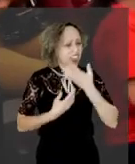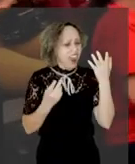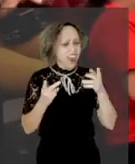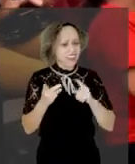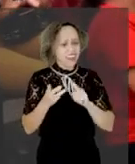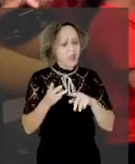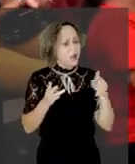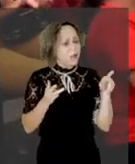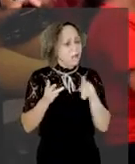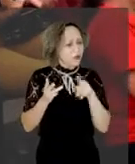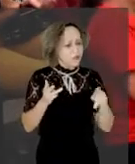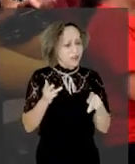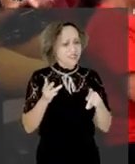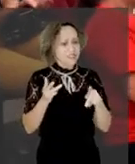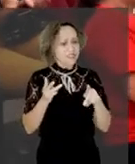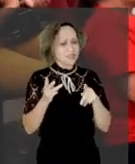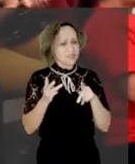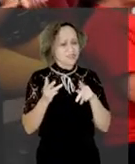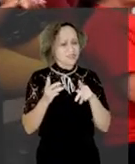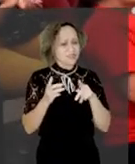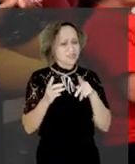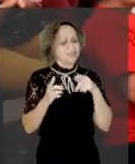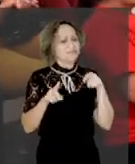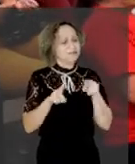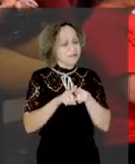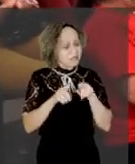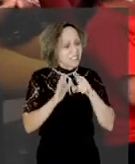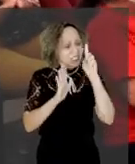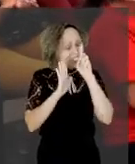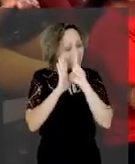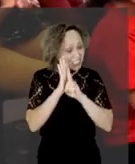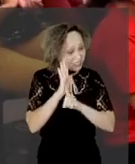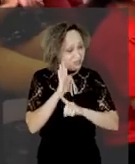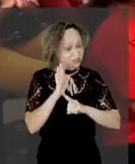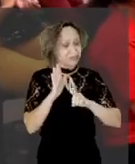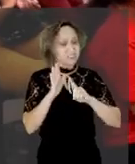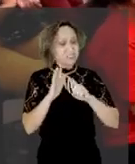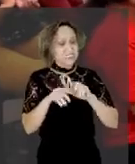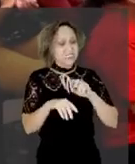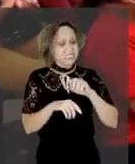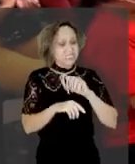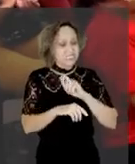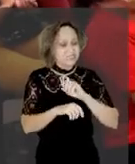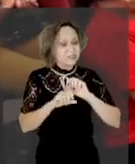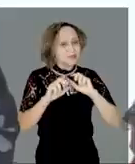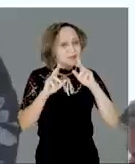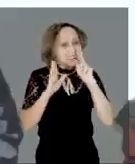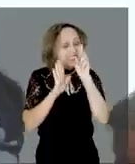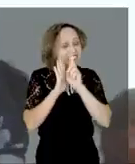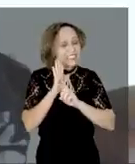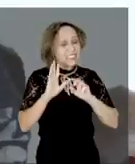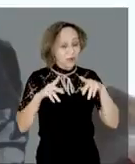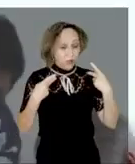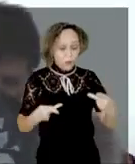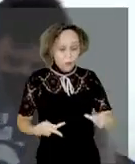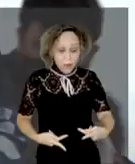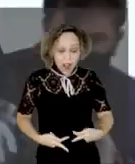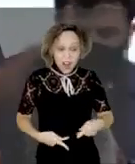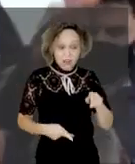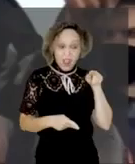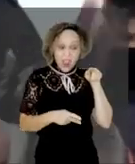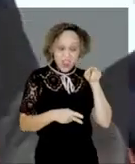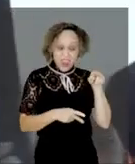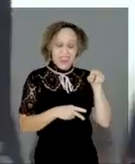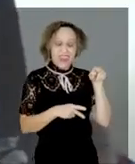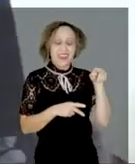Obrigado, muito obrigado. Boa noite a todas, boa noite a todos.